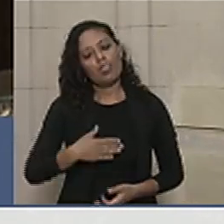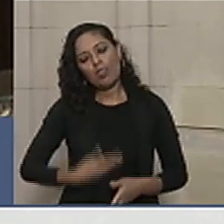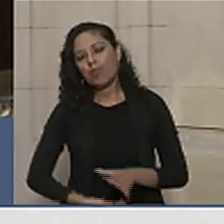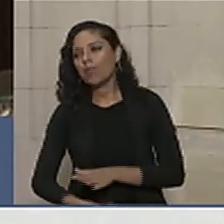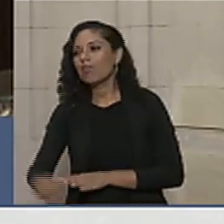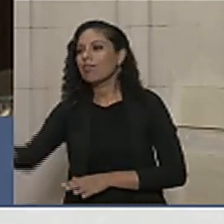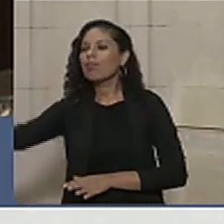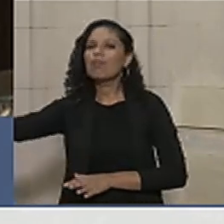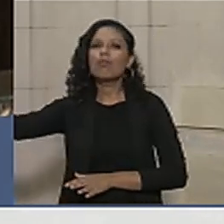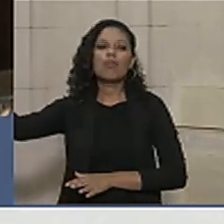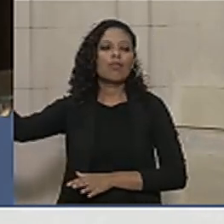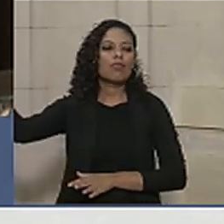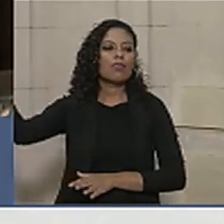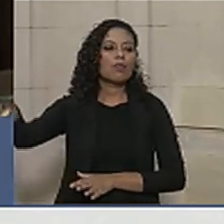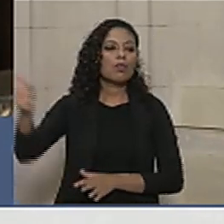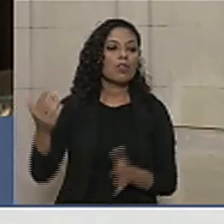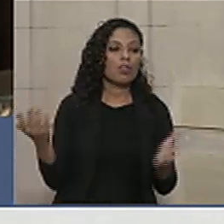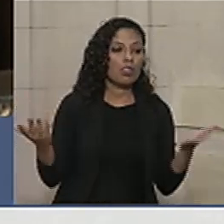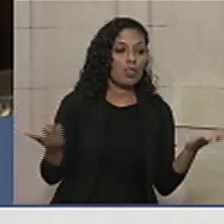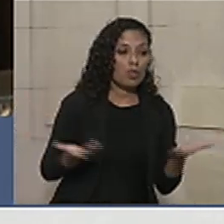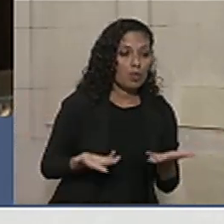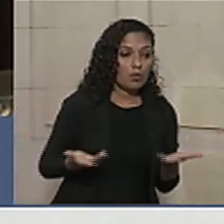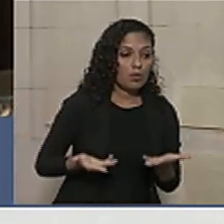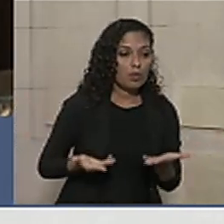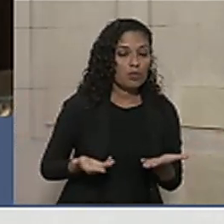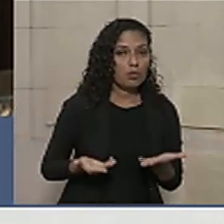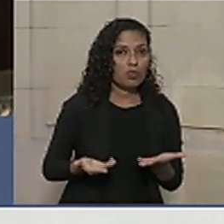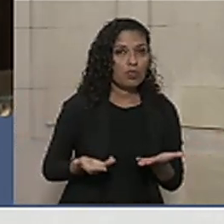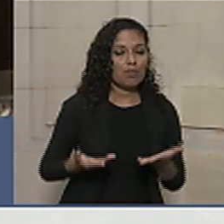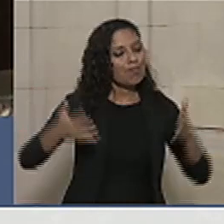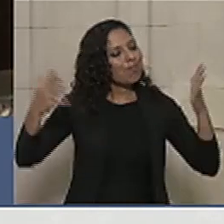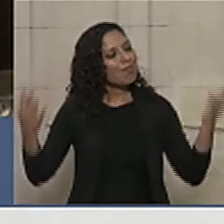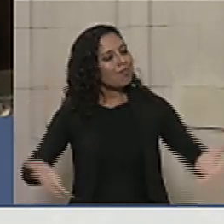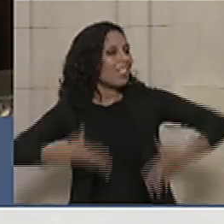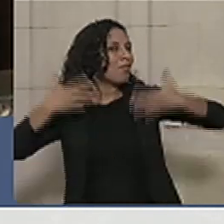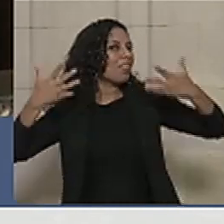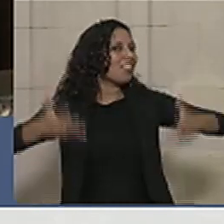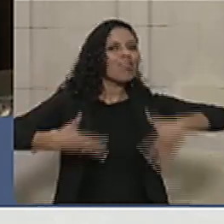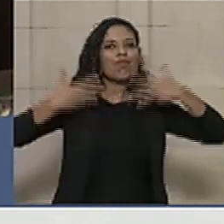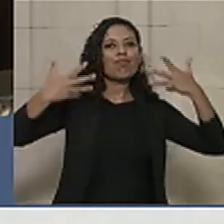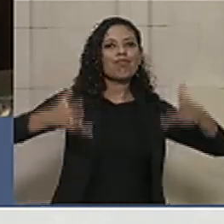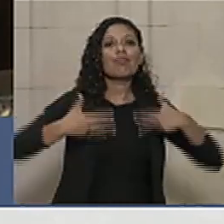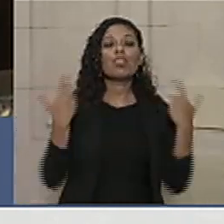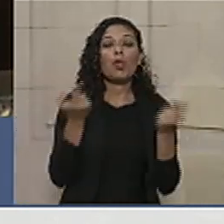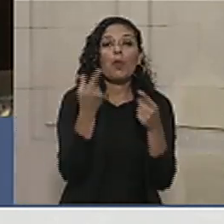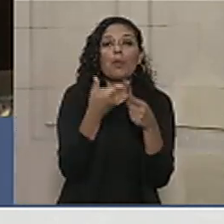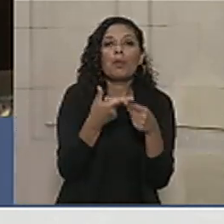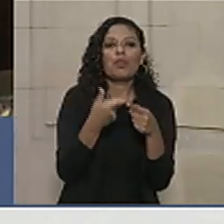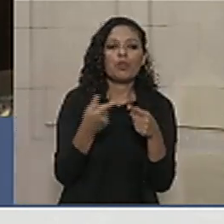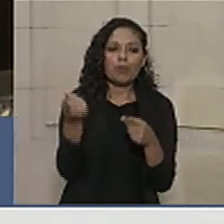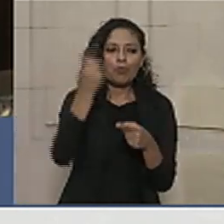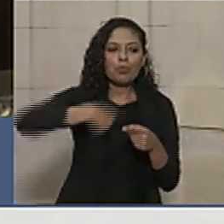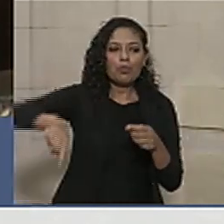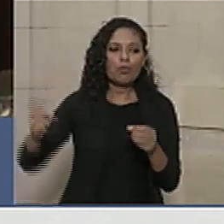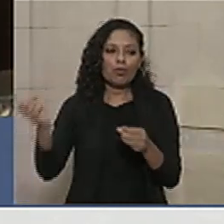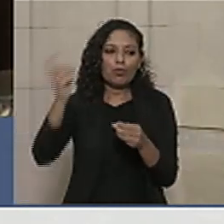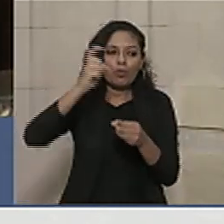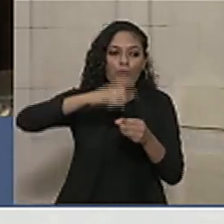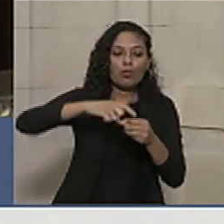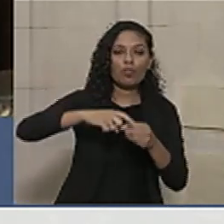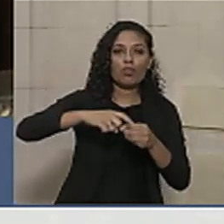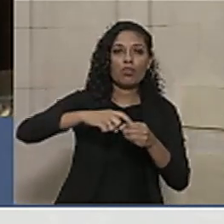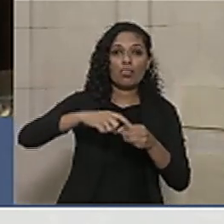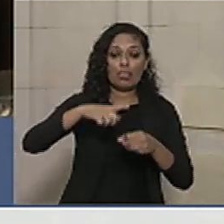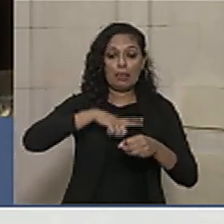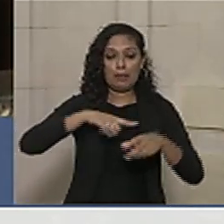daqui nesse final de tarde feliz por estarmos resgatando